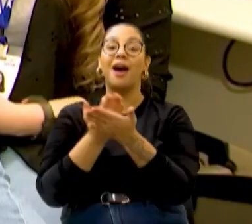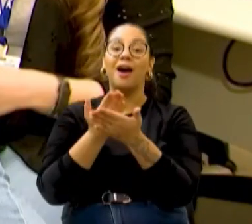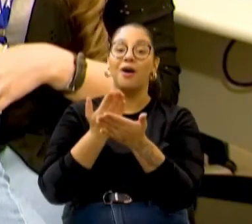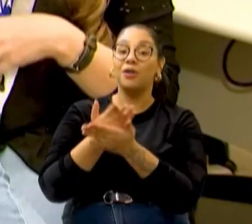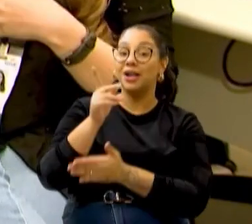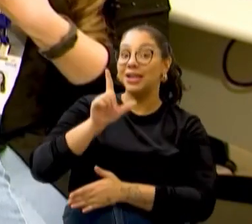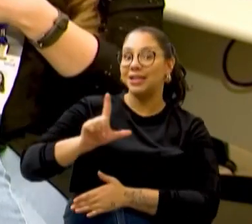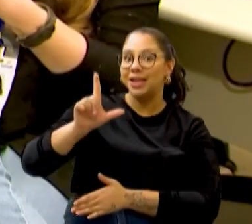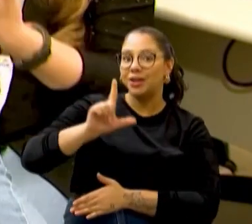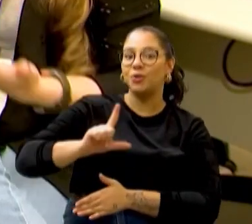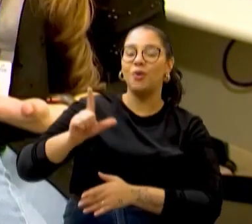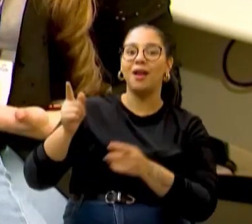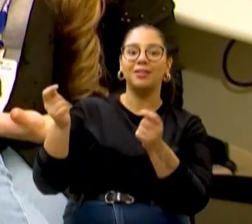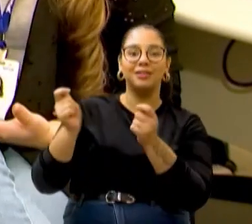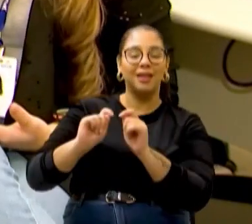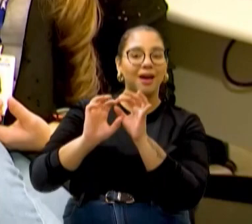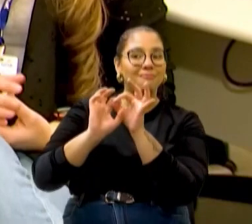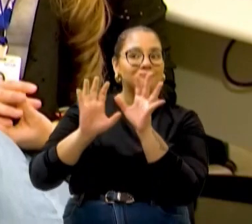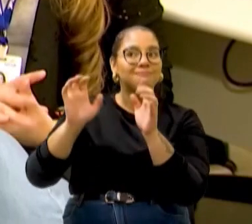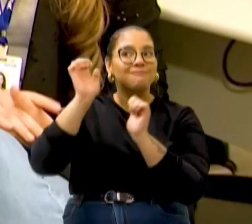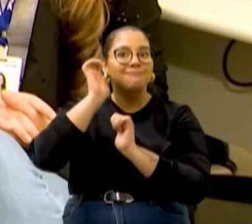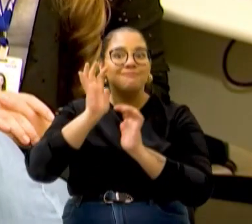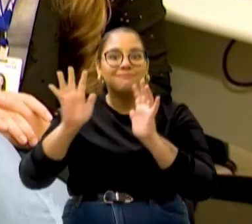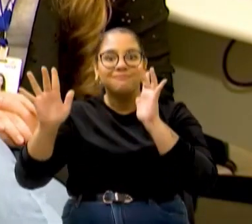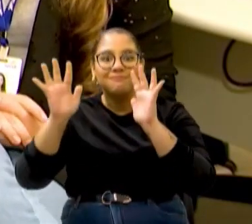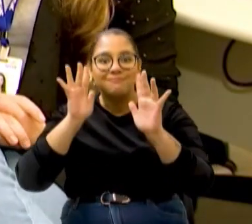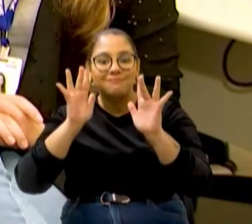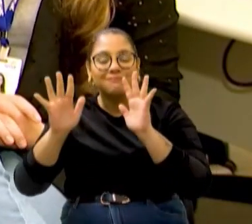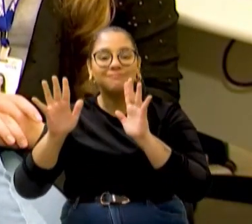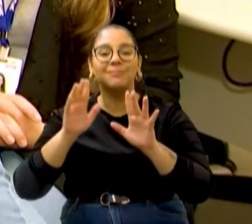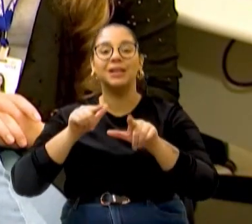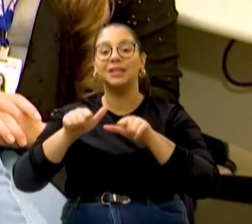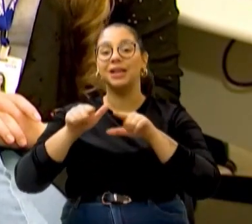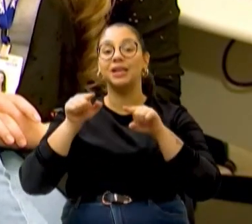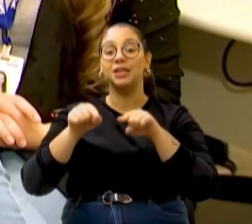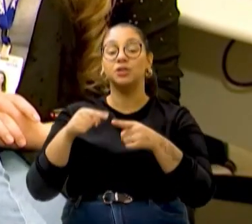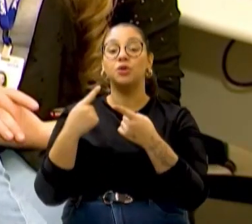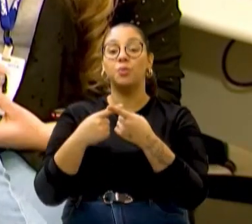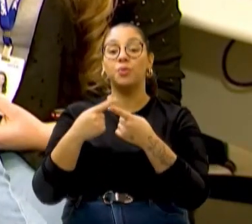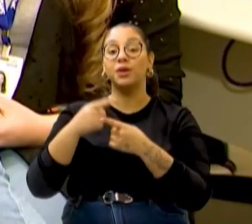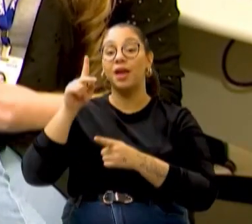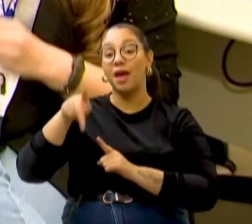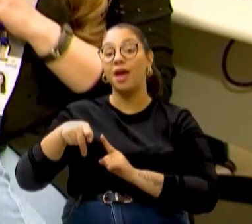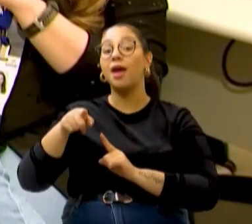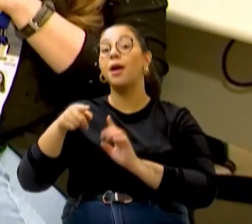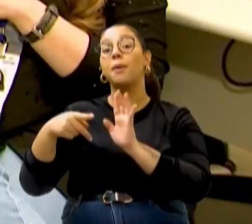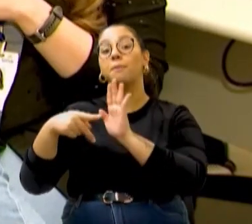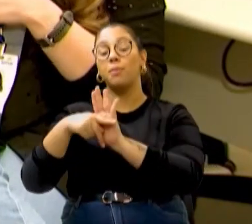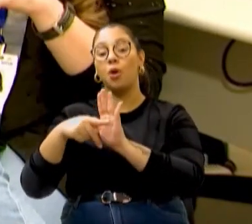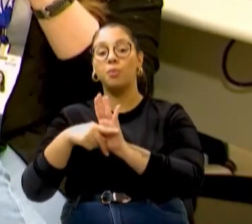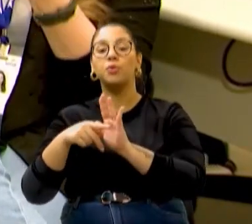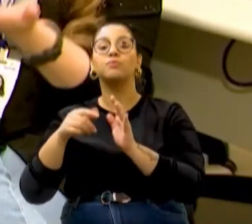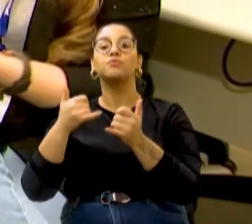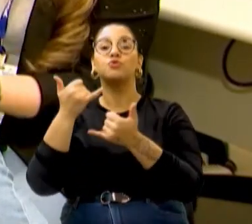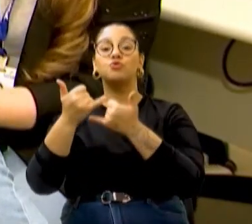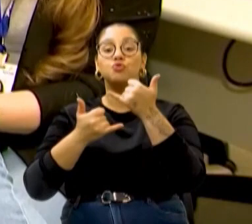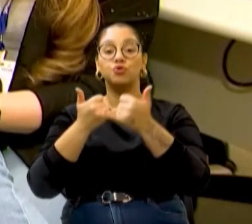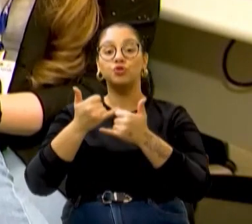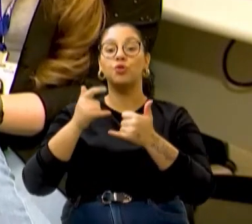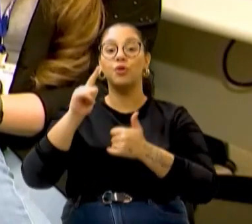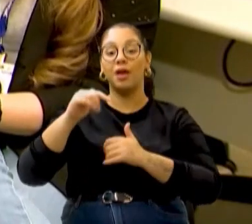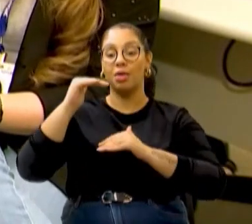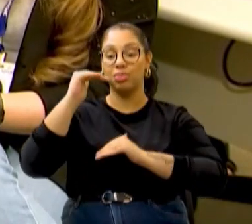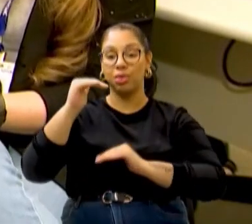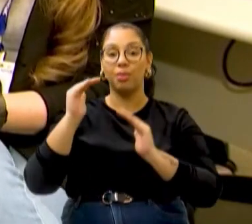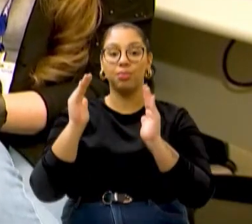utilizar acho que a aula de literatura Dá um espaço muito grande para a gente trabalhar com esse jogo porque como ele é do tipo sem box né que numa tradução